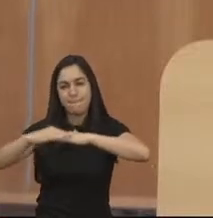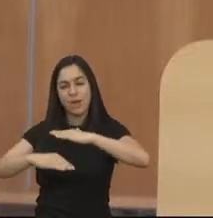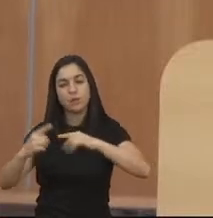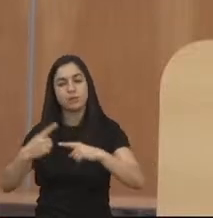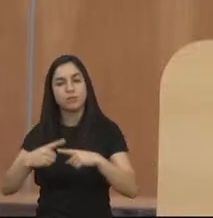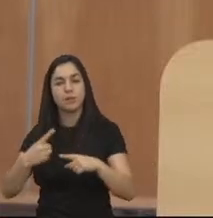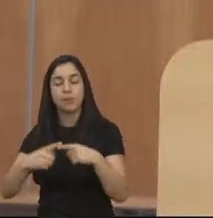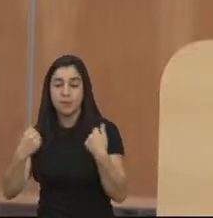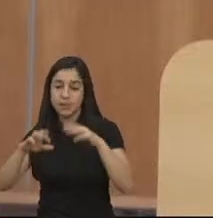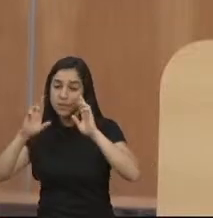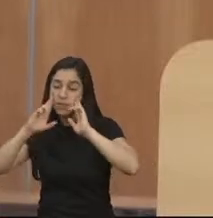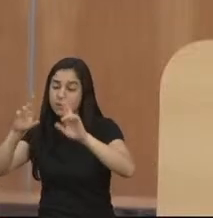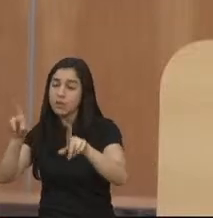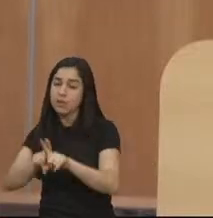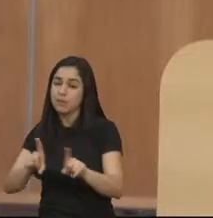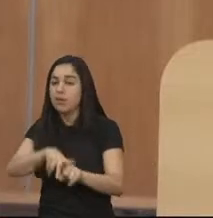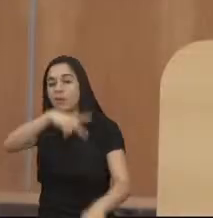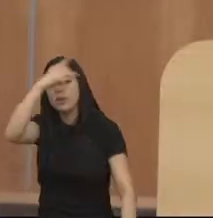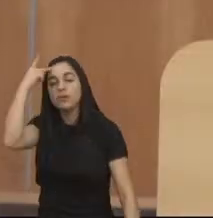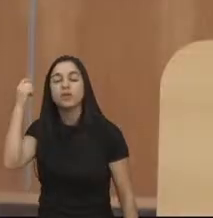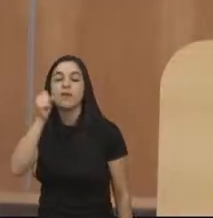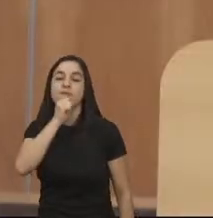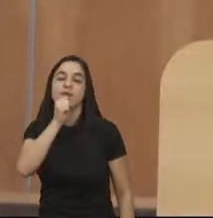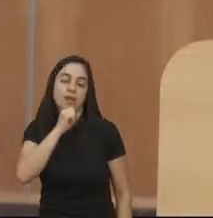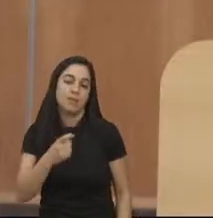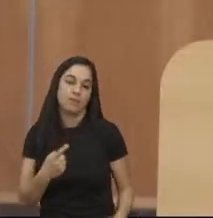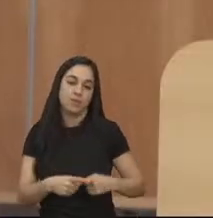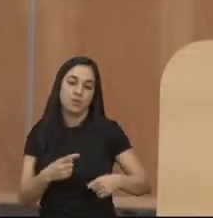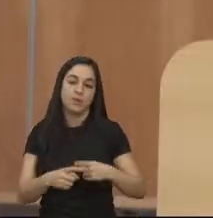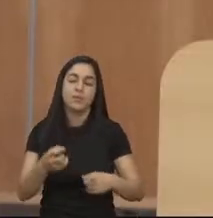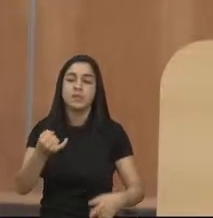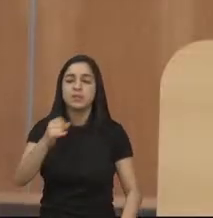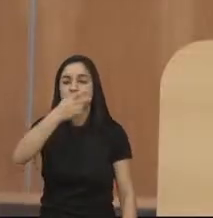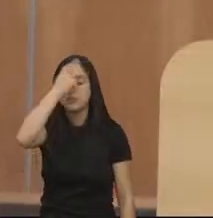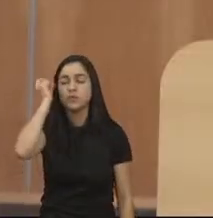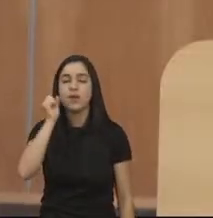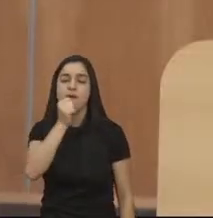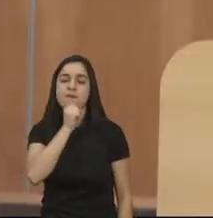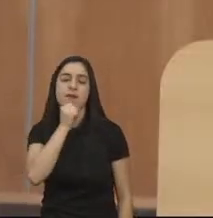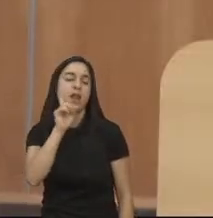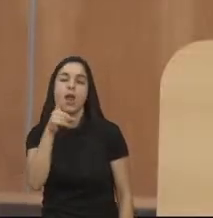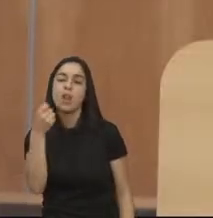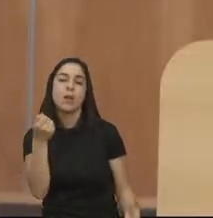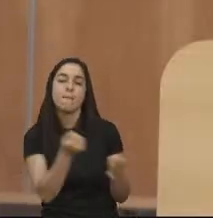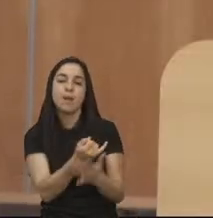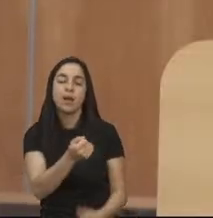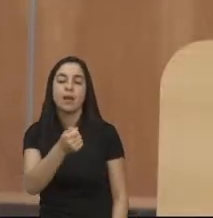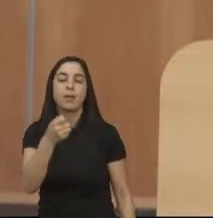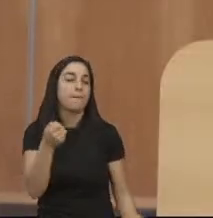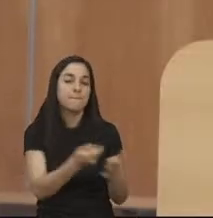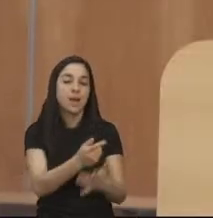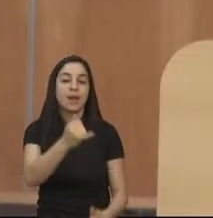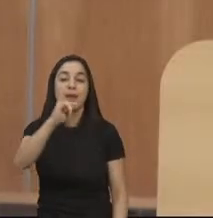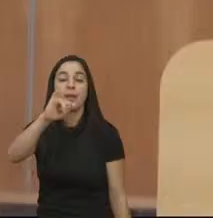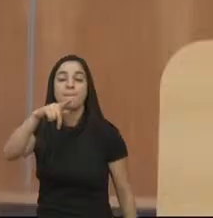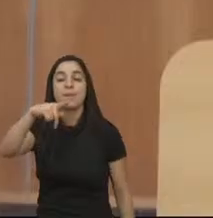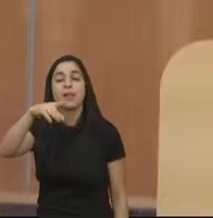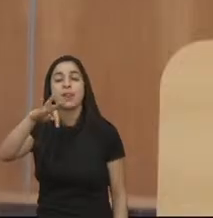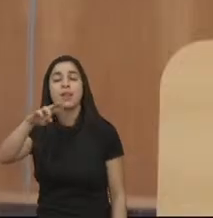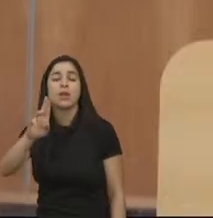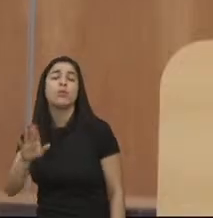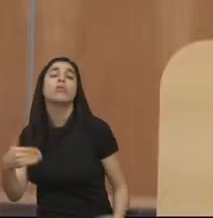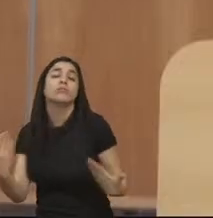fosse os idosos pagar o PTU para essa cidade, Quem será dessas crianças?